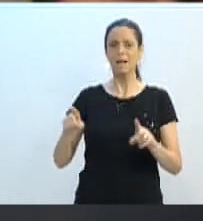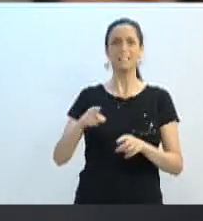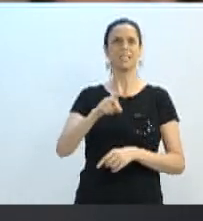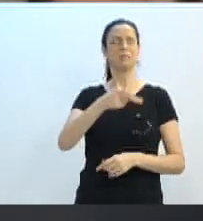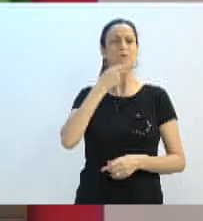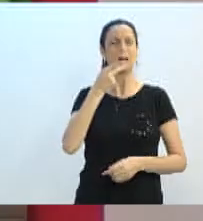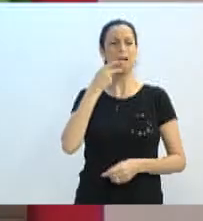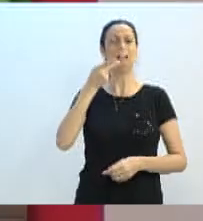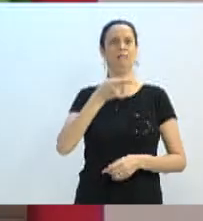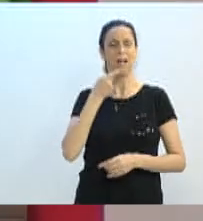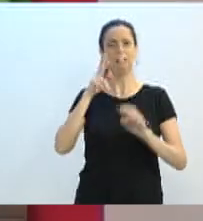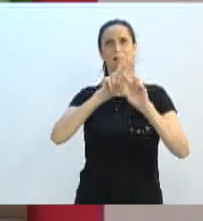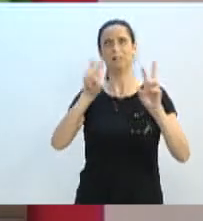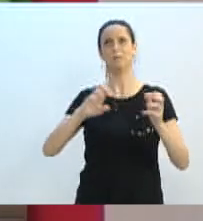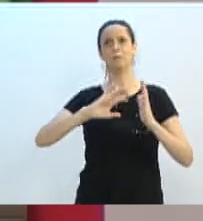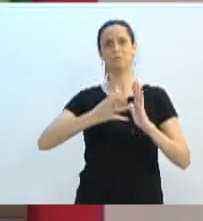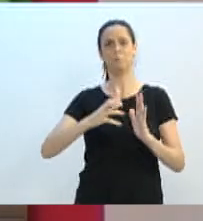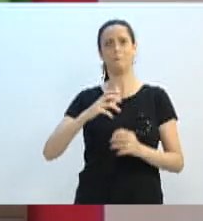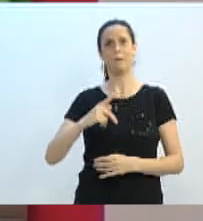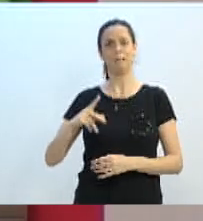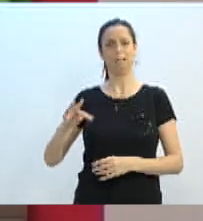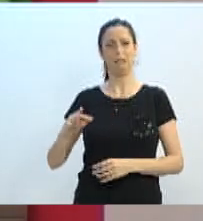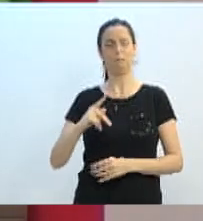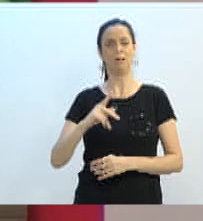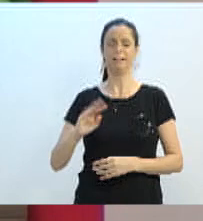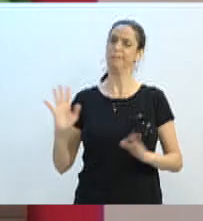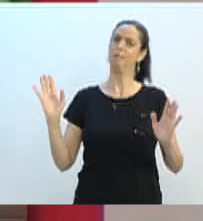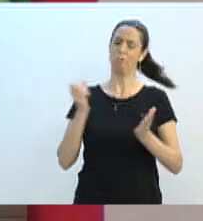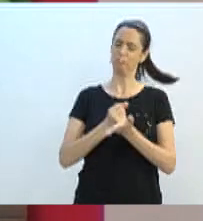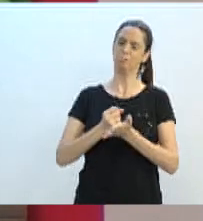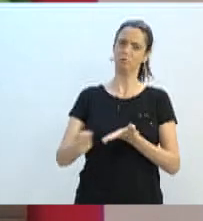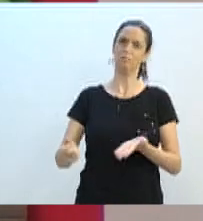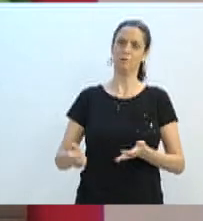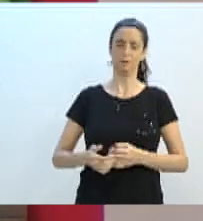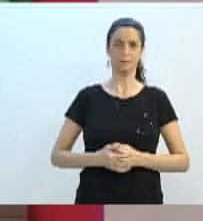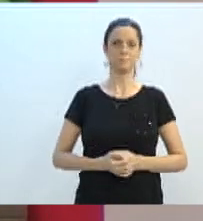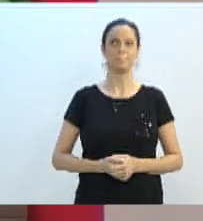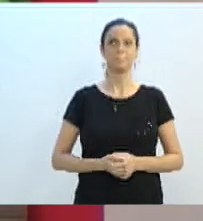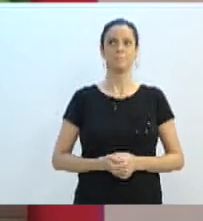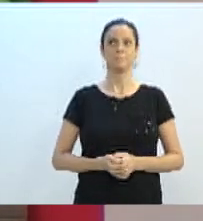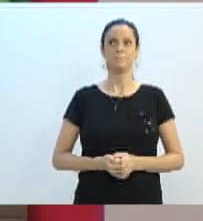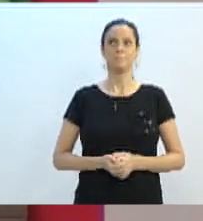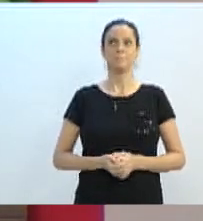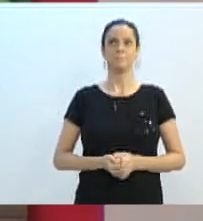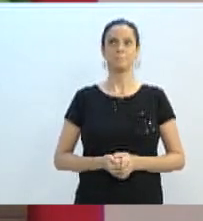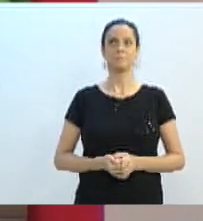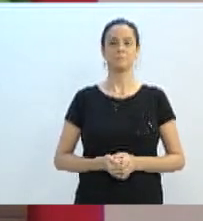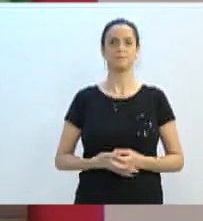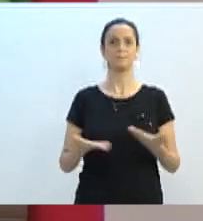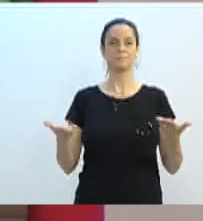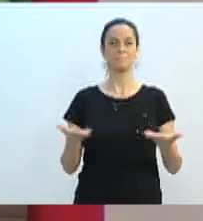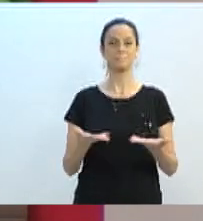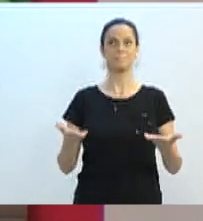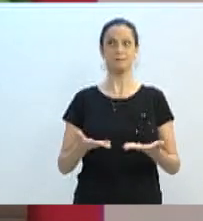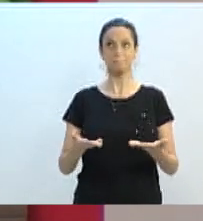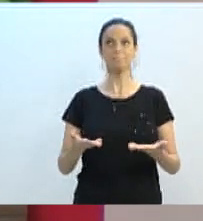era. Concedo a parte, vereador Matias. Com autorização do orador, vereador Adriano